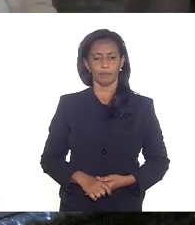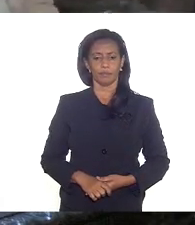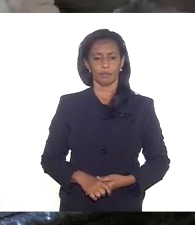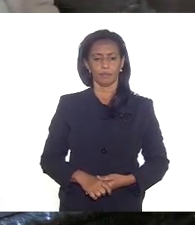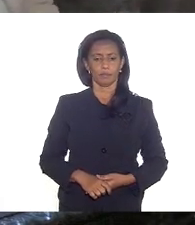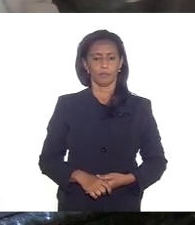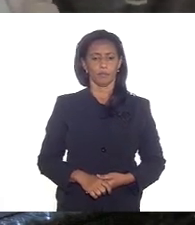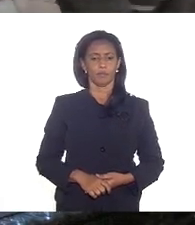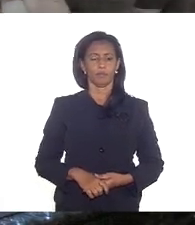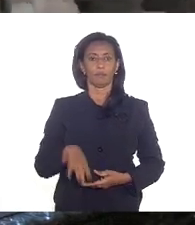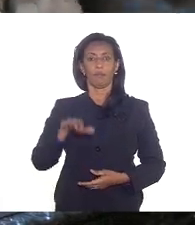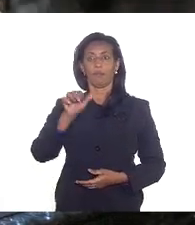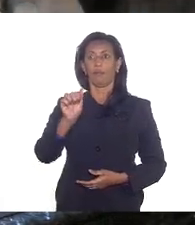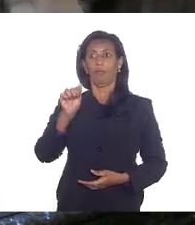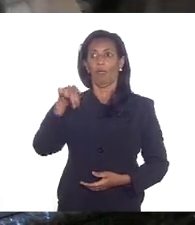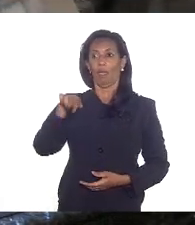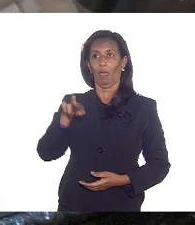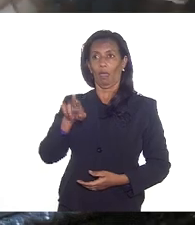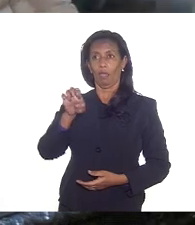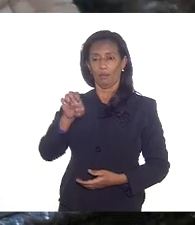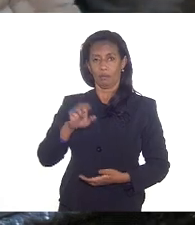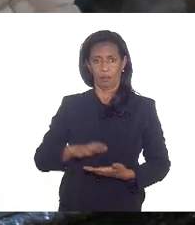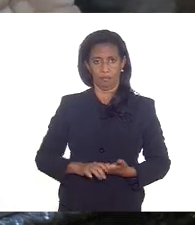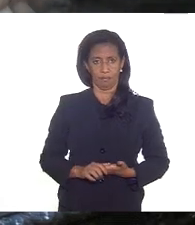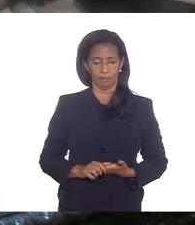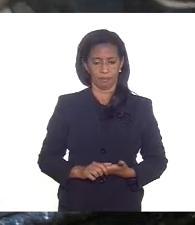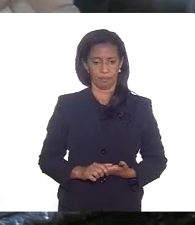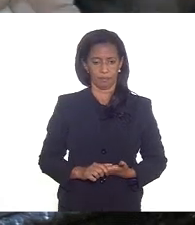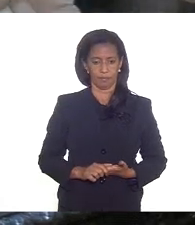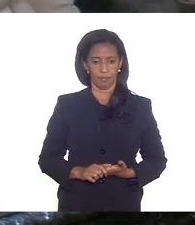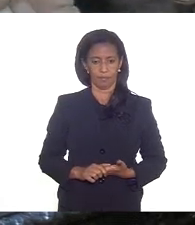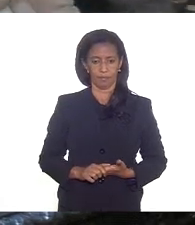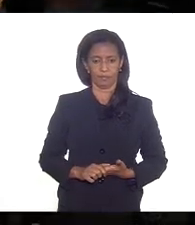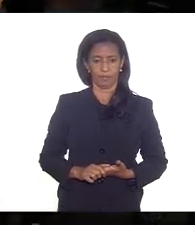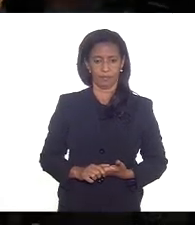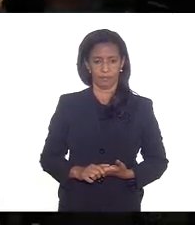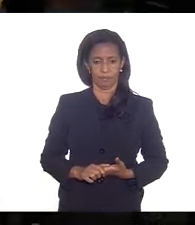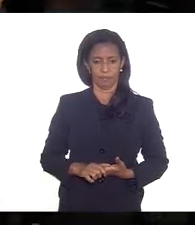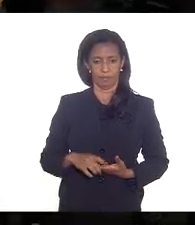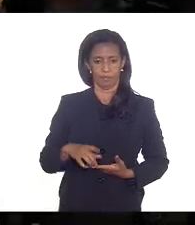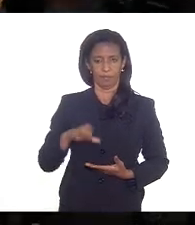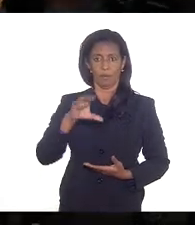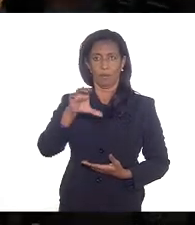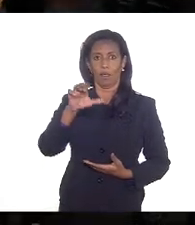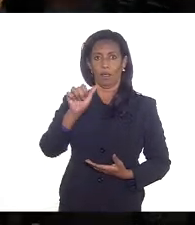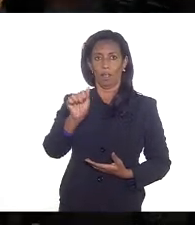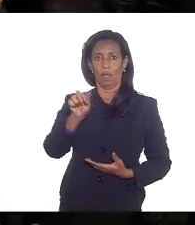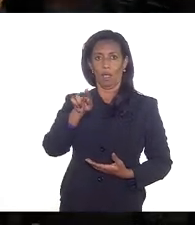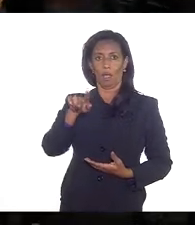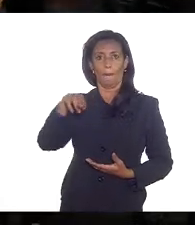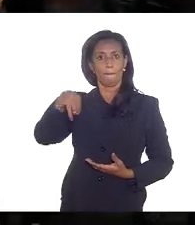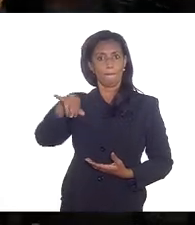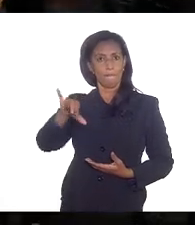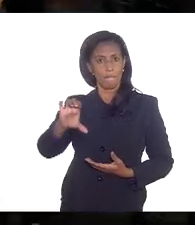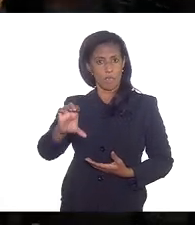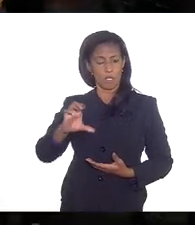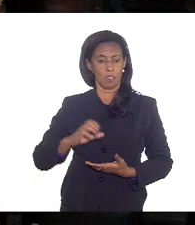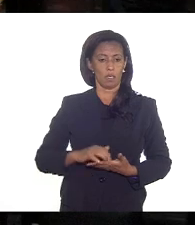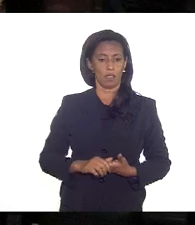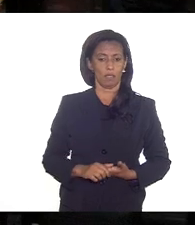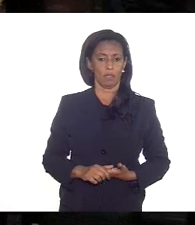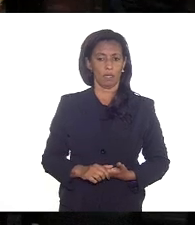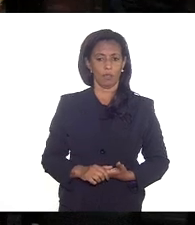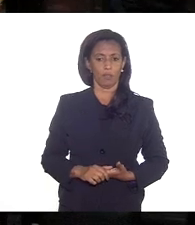deputado André Correia André Correia o deputado Carlos minc deputado